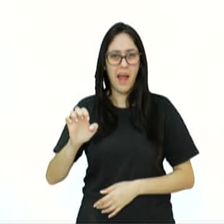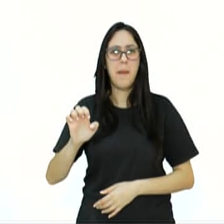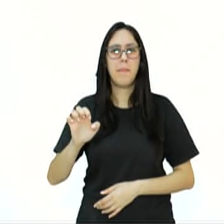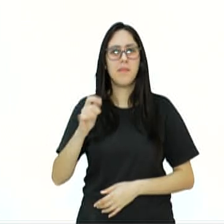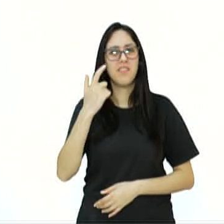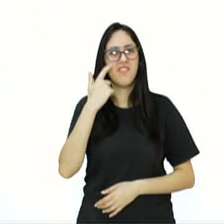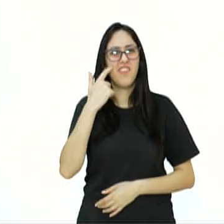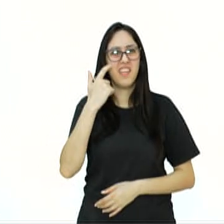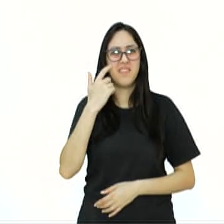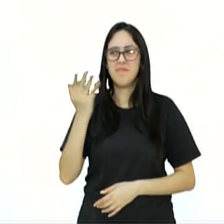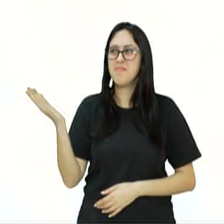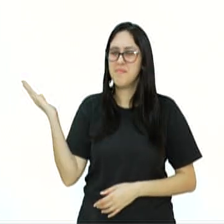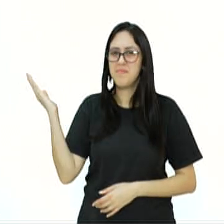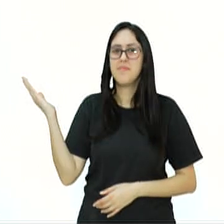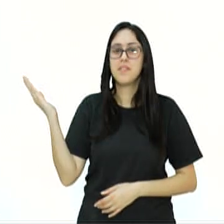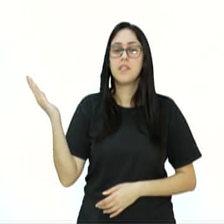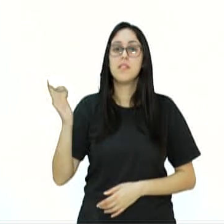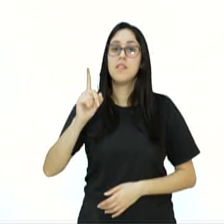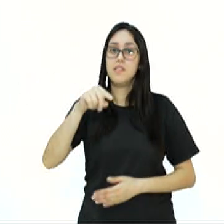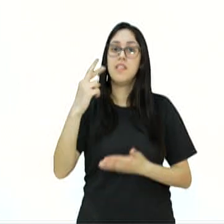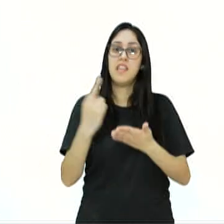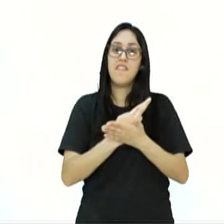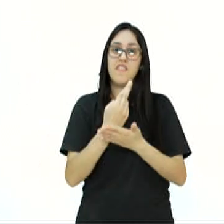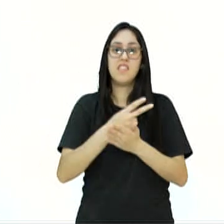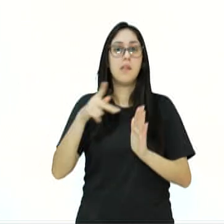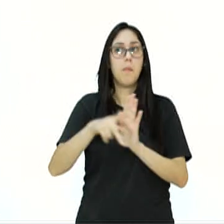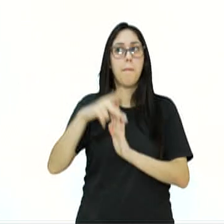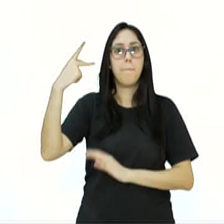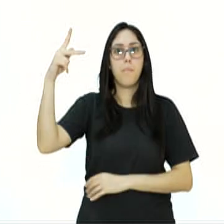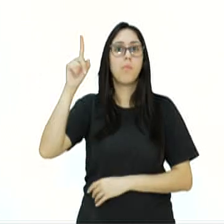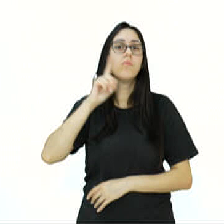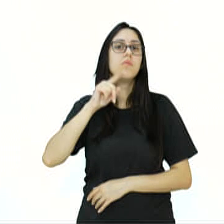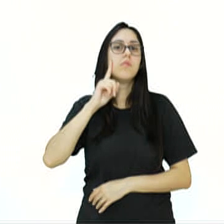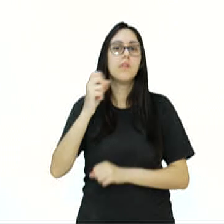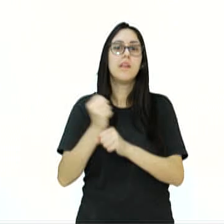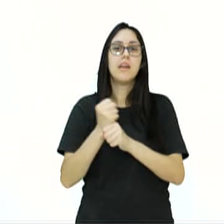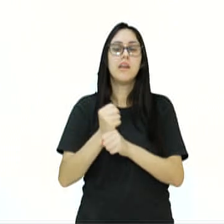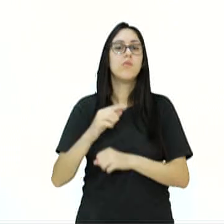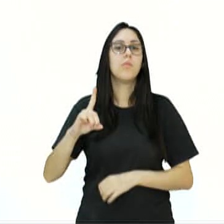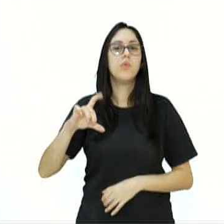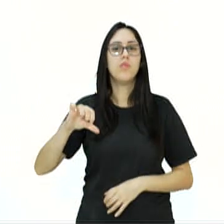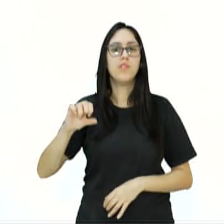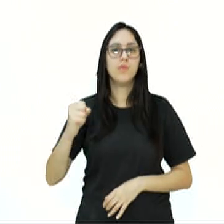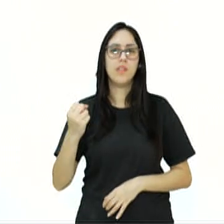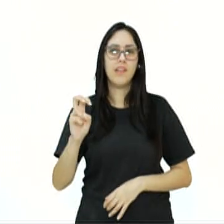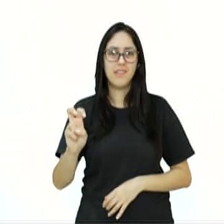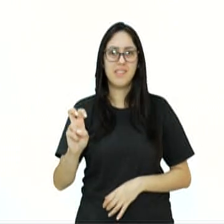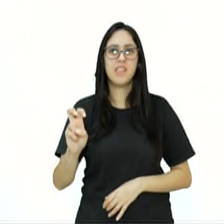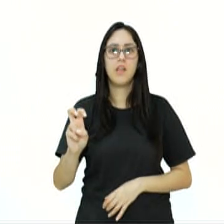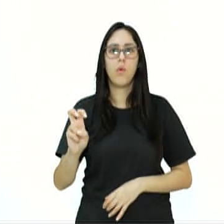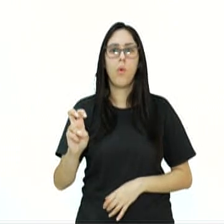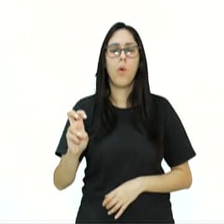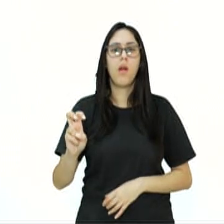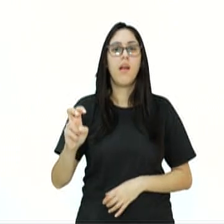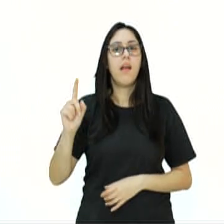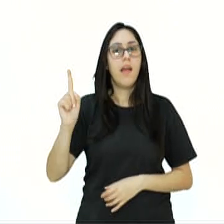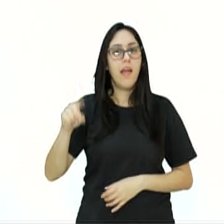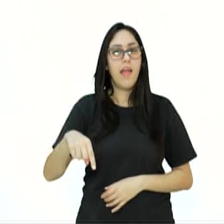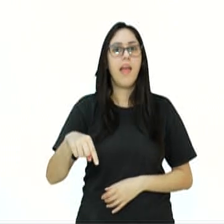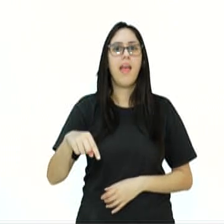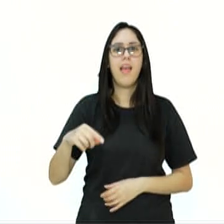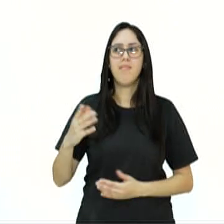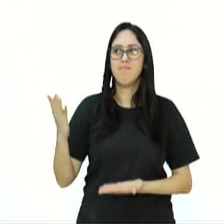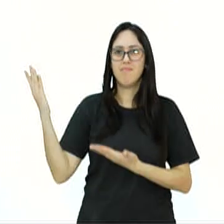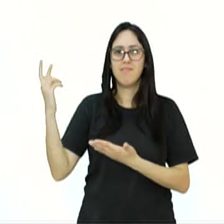Vejam aí como que essa revista norte-americana apresenta, ela é de 1985, como ela apresenta o Gorbachev,